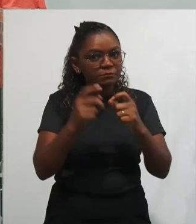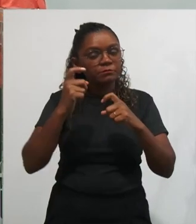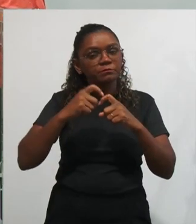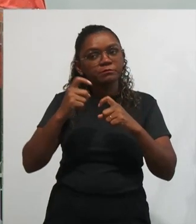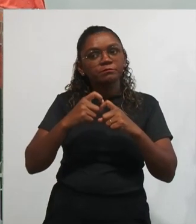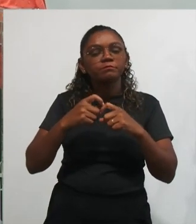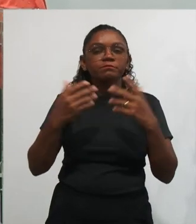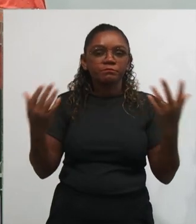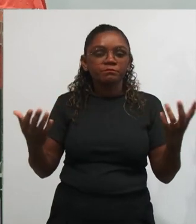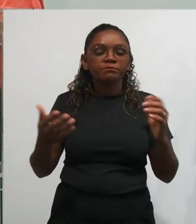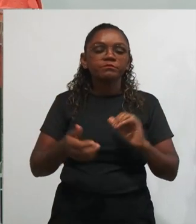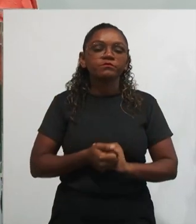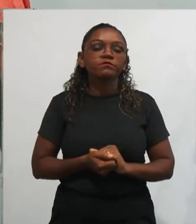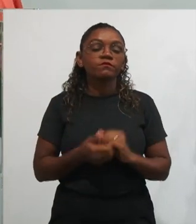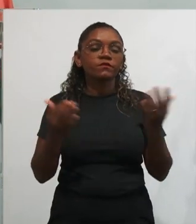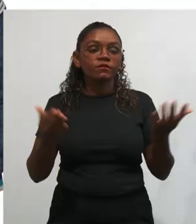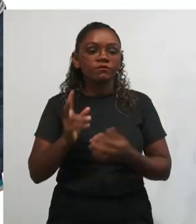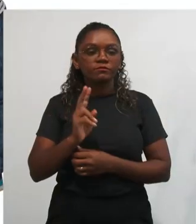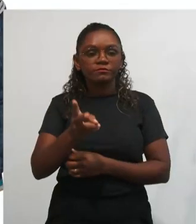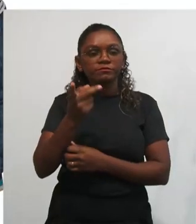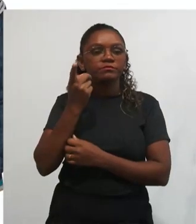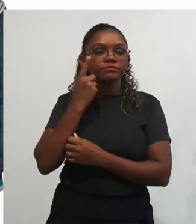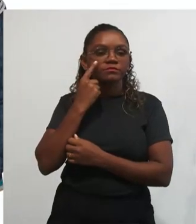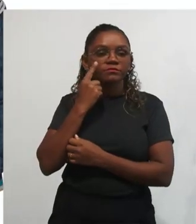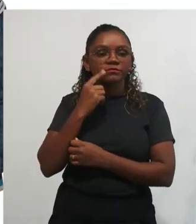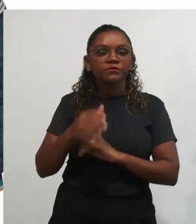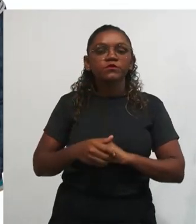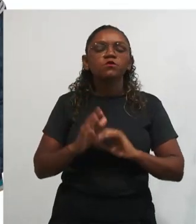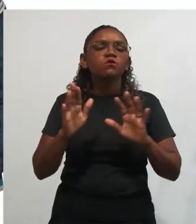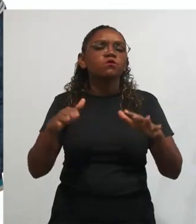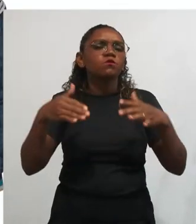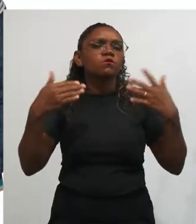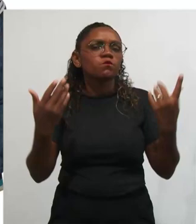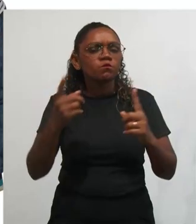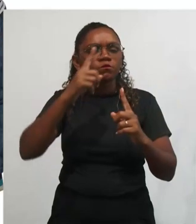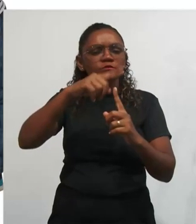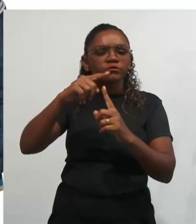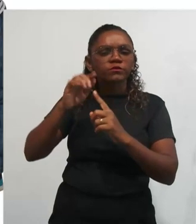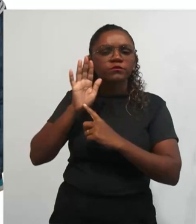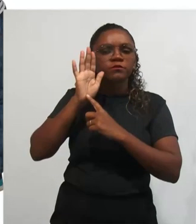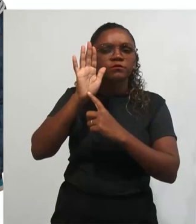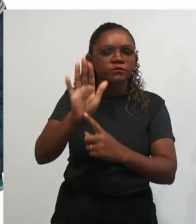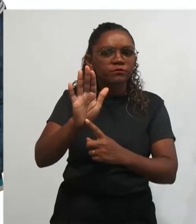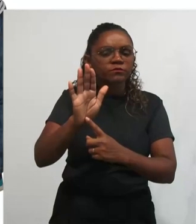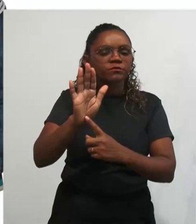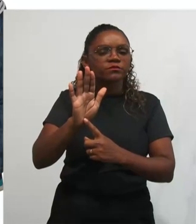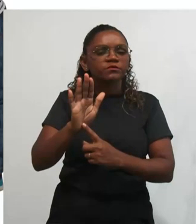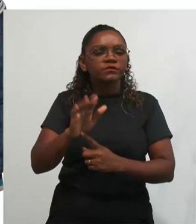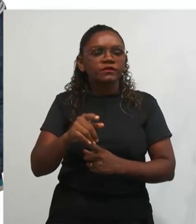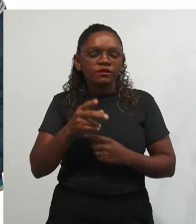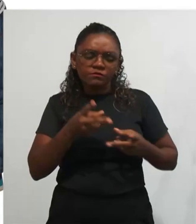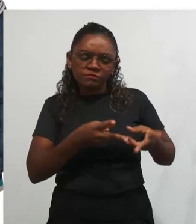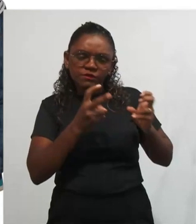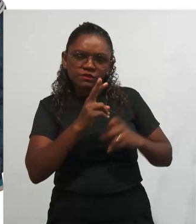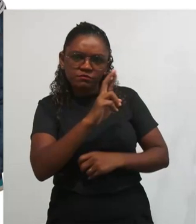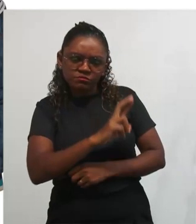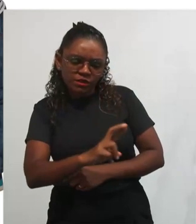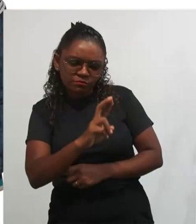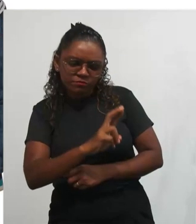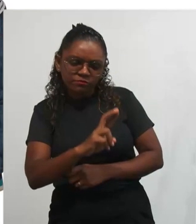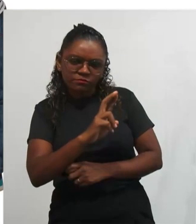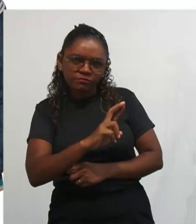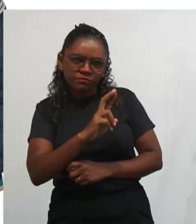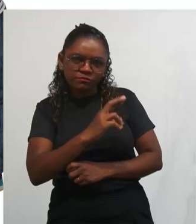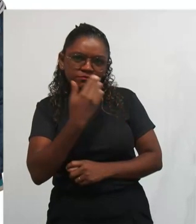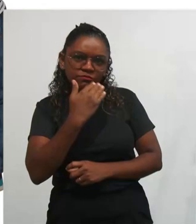tá então continuando aqui quais são os sinais tá que você pode observar de uma criança que